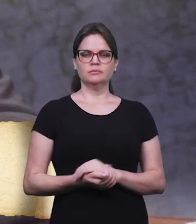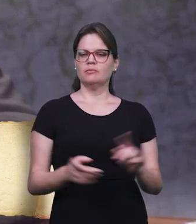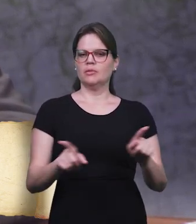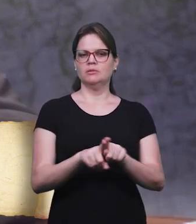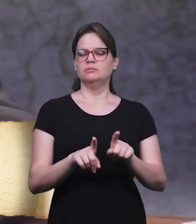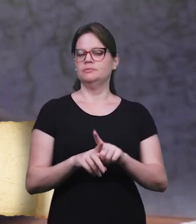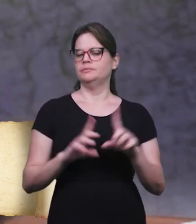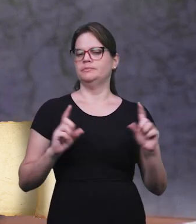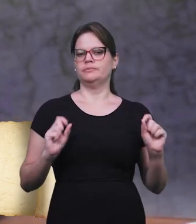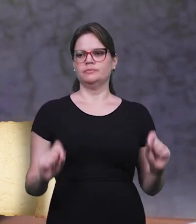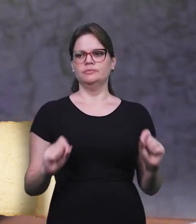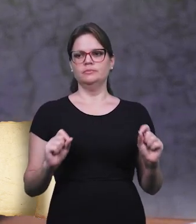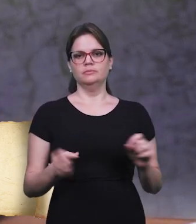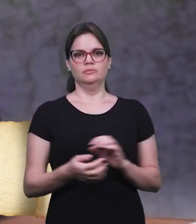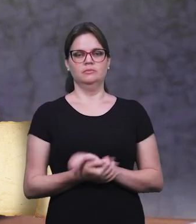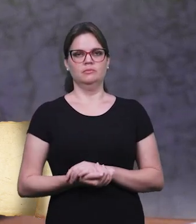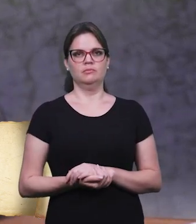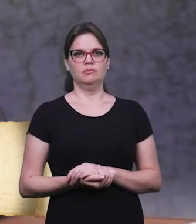E mais,